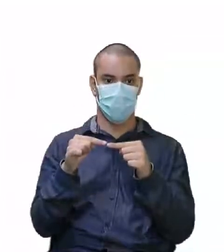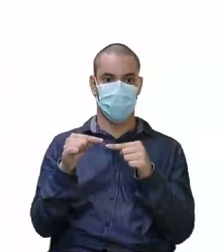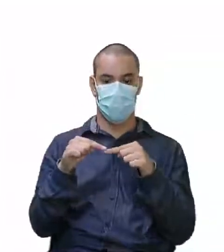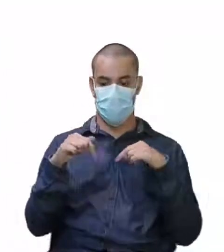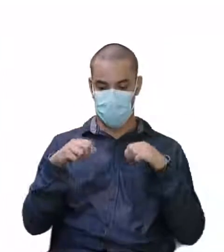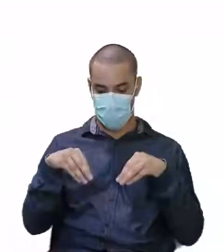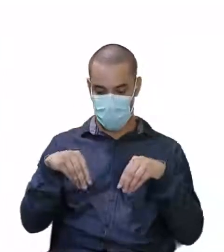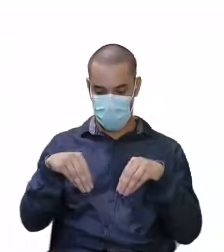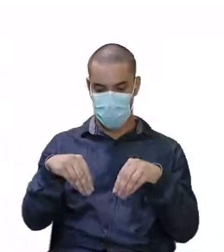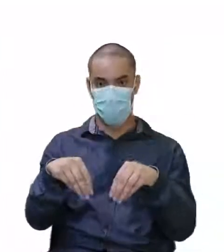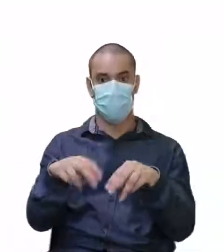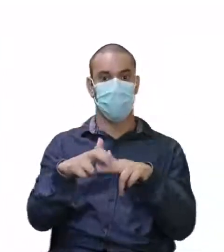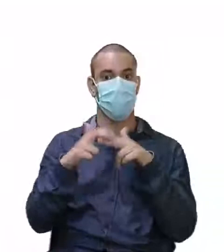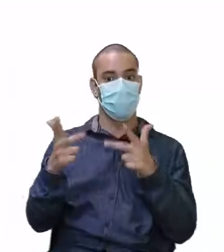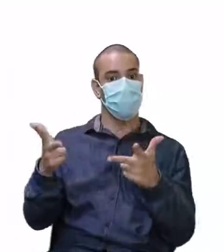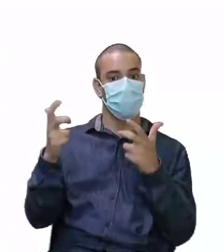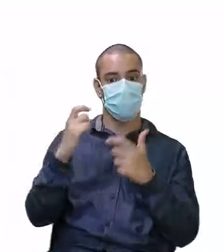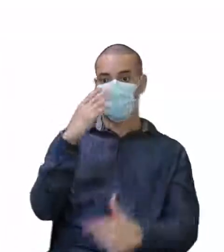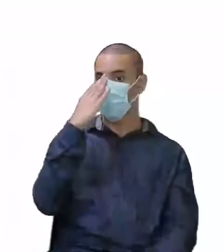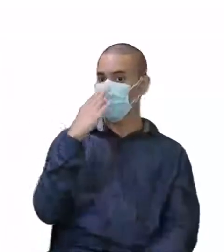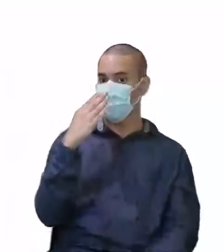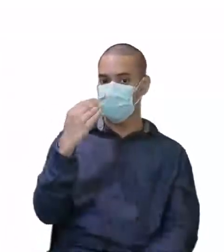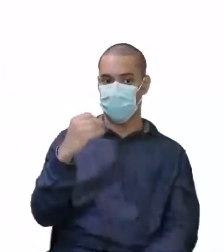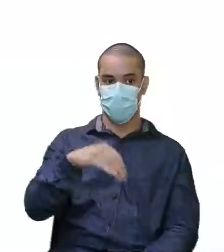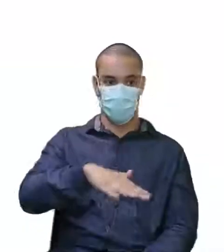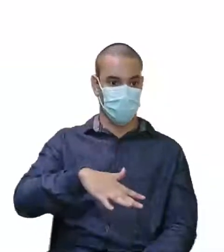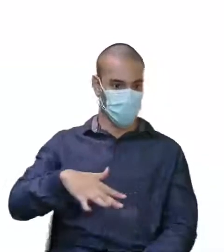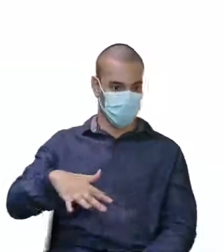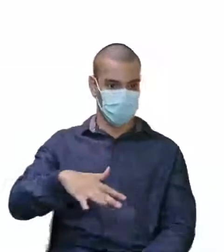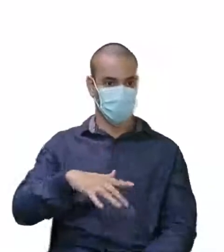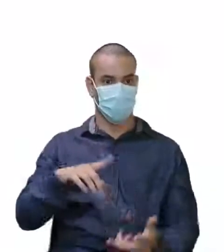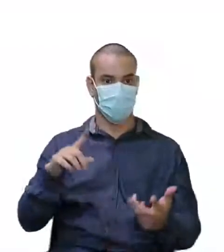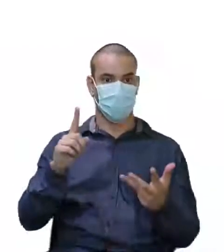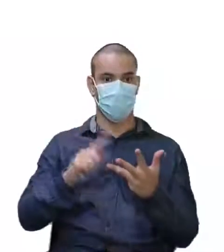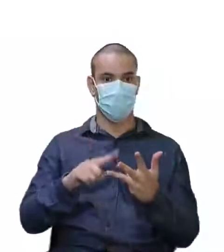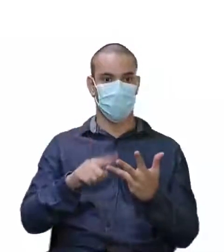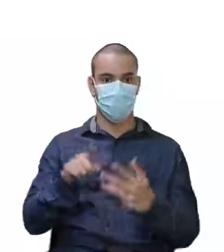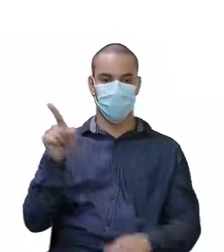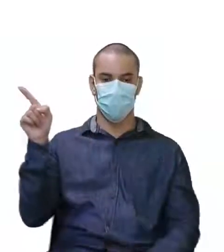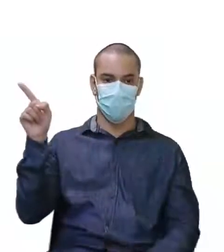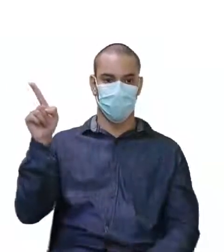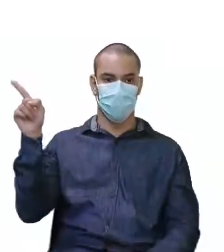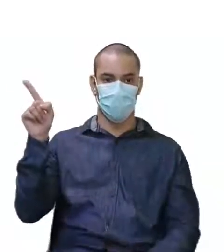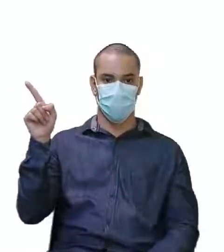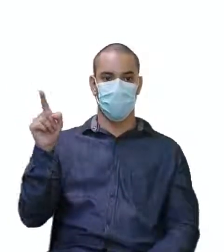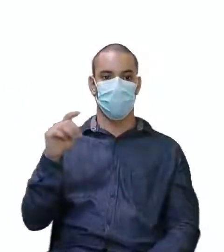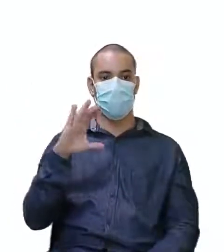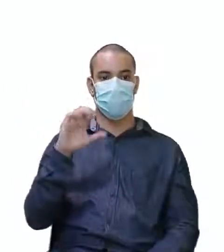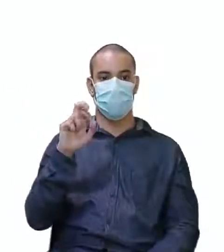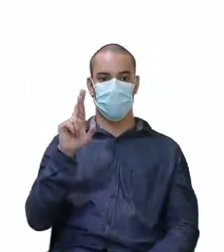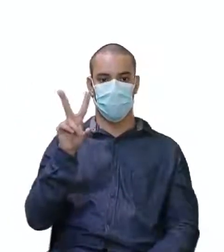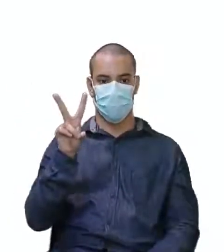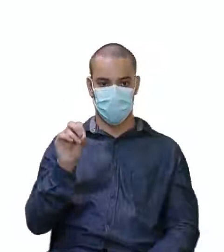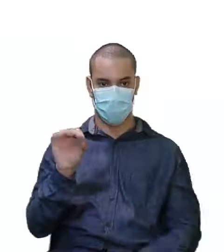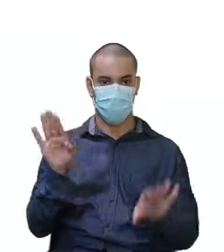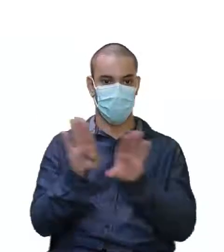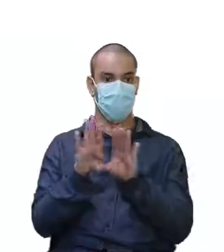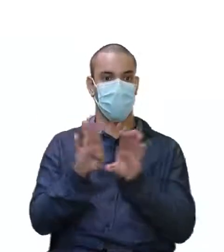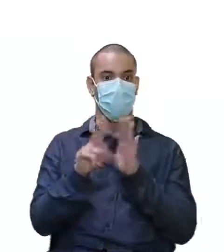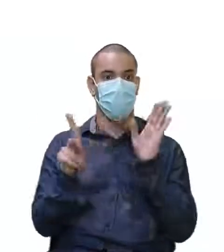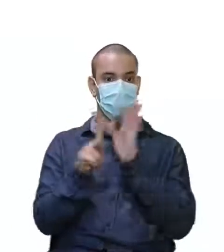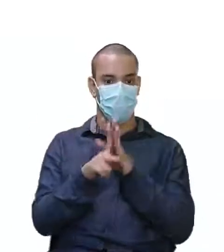Então você já percebe, ele já vive ali no chão. Cervo do Pantanal, mato-grossense, também são